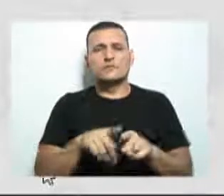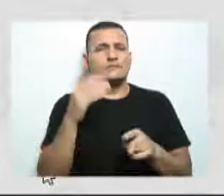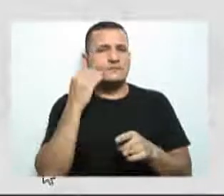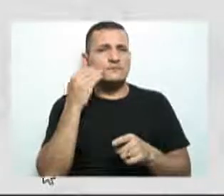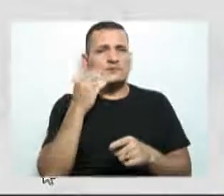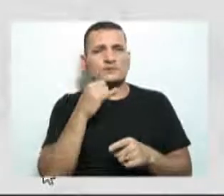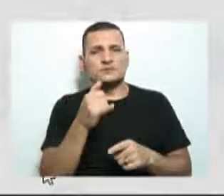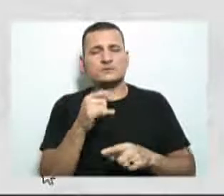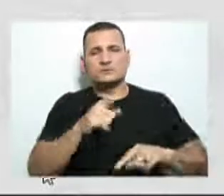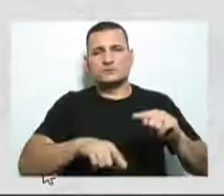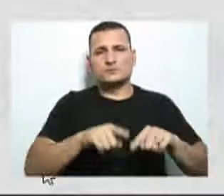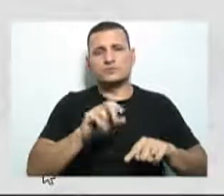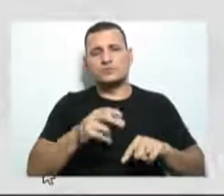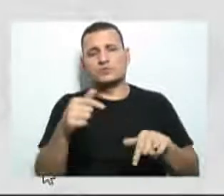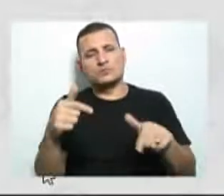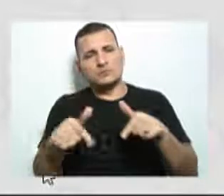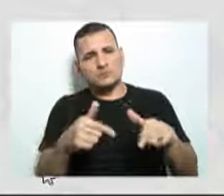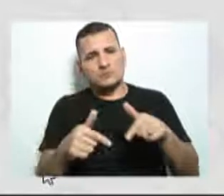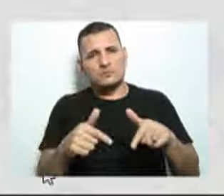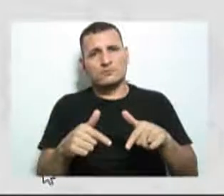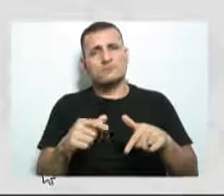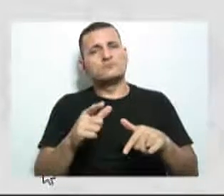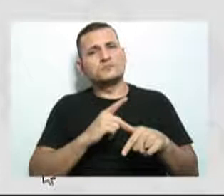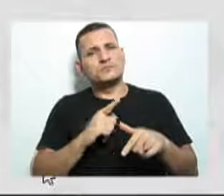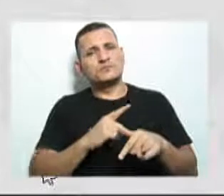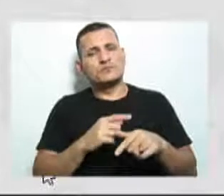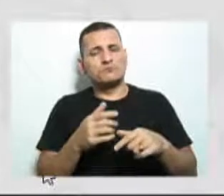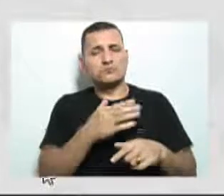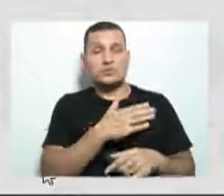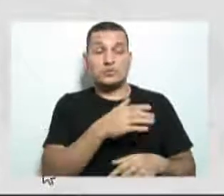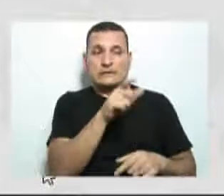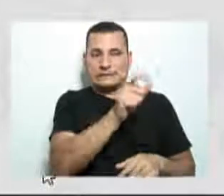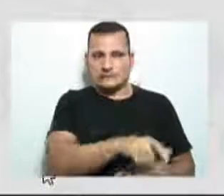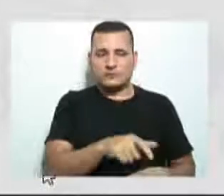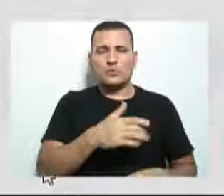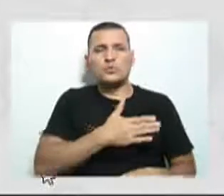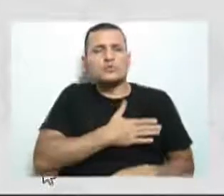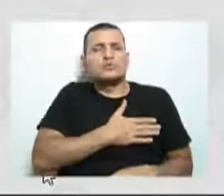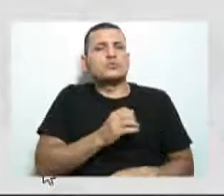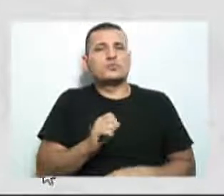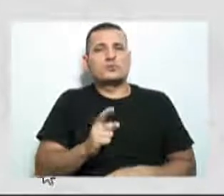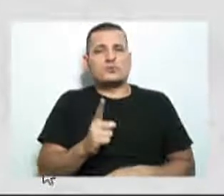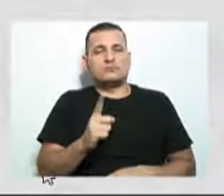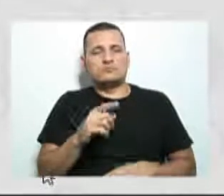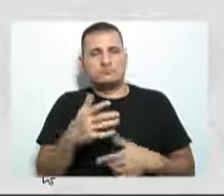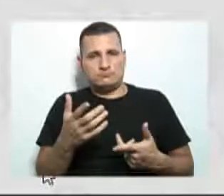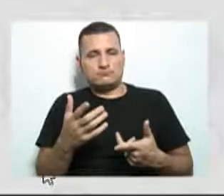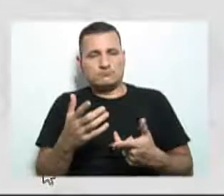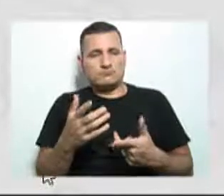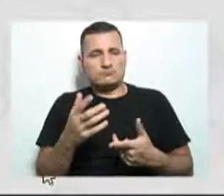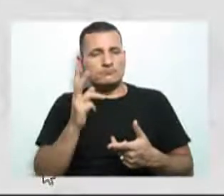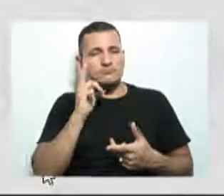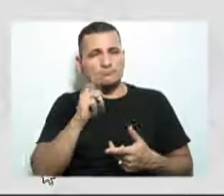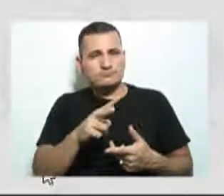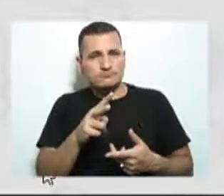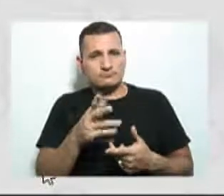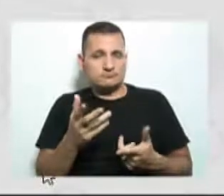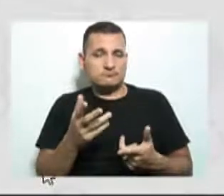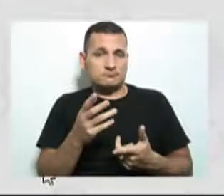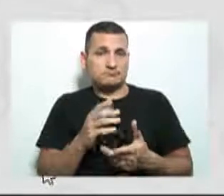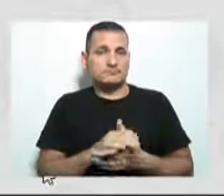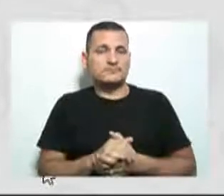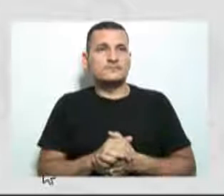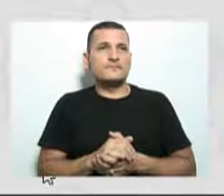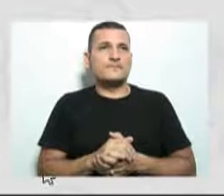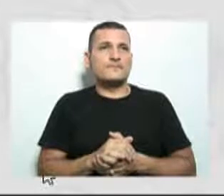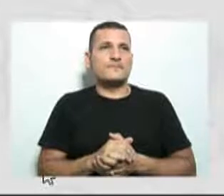produto ou o serviço superou as expectativas, por exemplo. Vê que coisa maravilhosa? Quando supera a expectativa, aí pronto, você está no